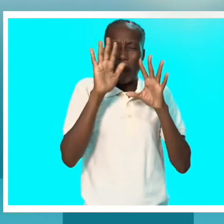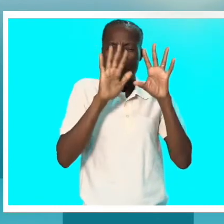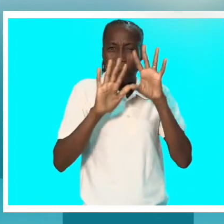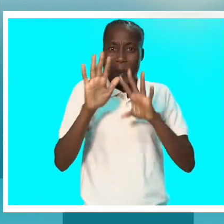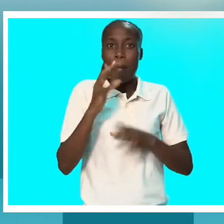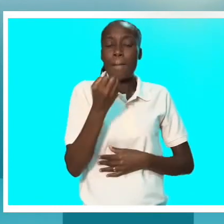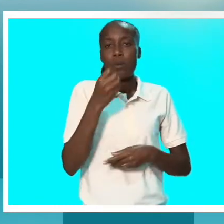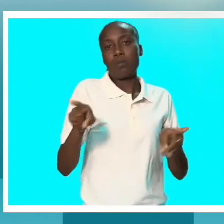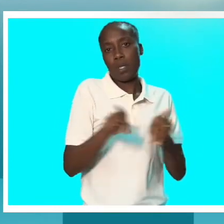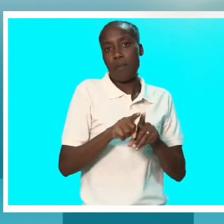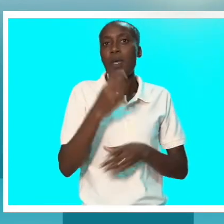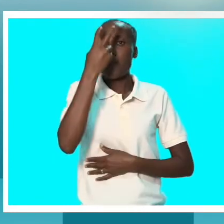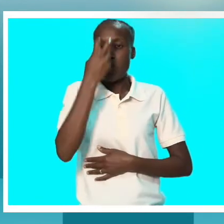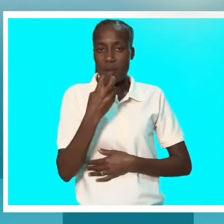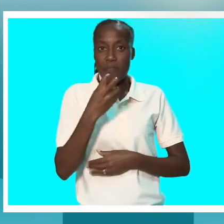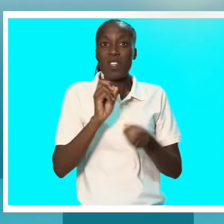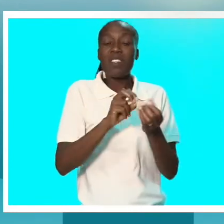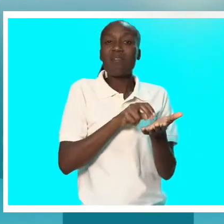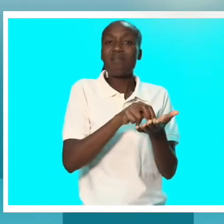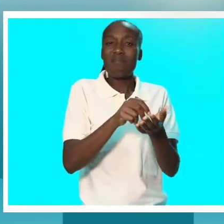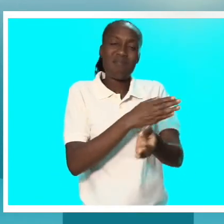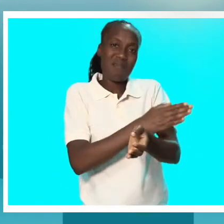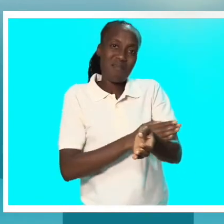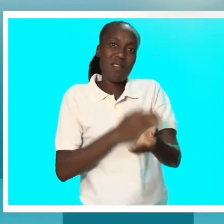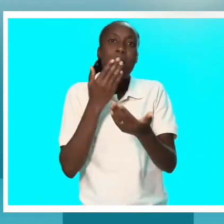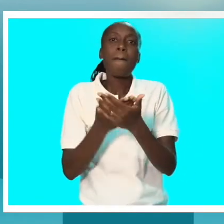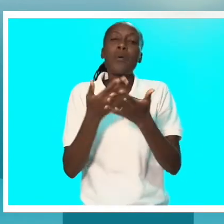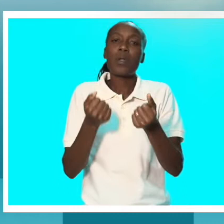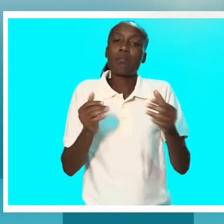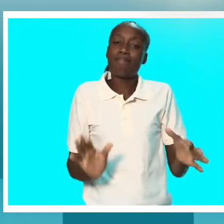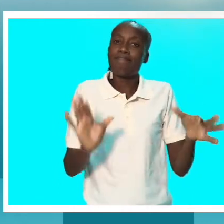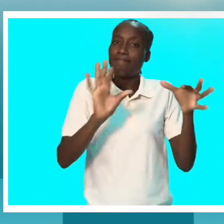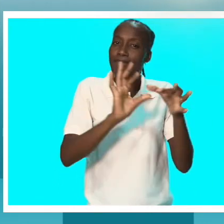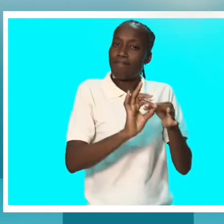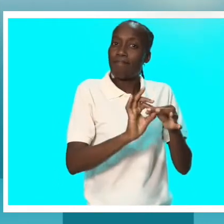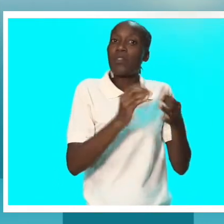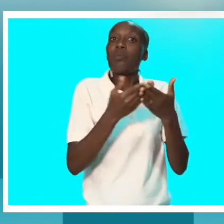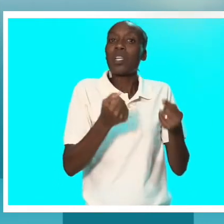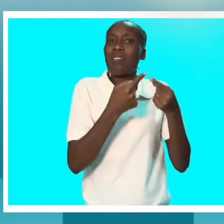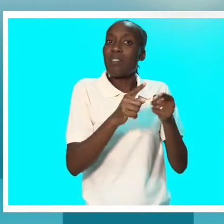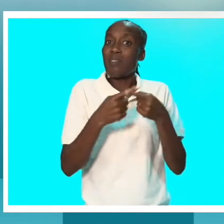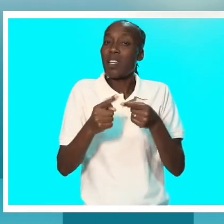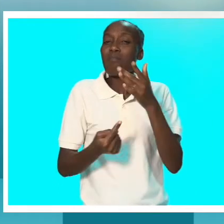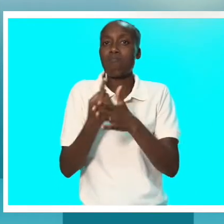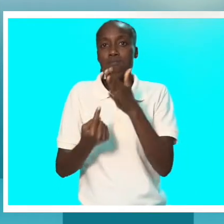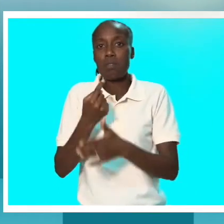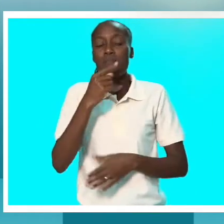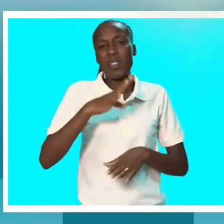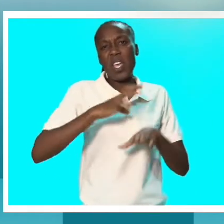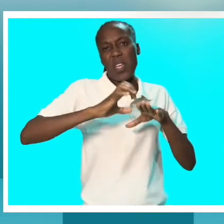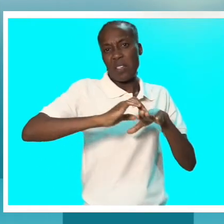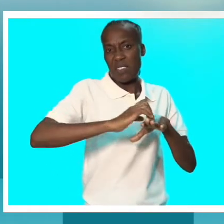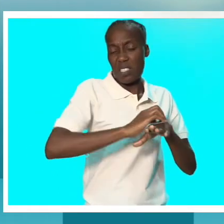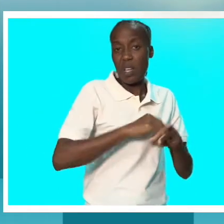e pode conduzir à cegueira. A amputação, ela já é o resultado da combinação de vários fatores. Um deles